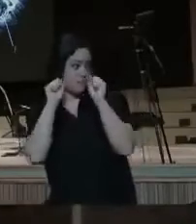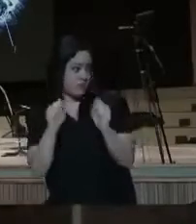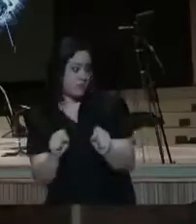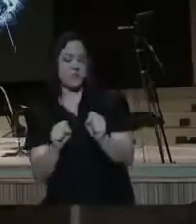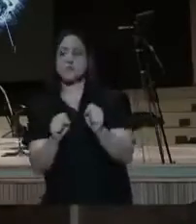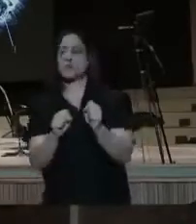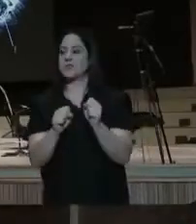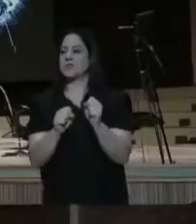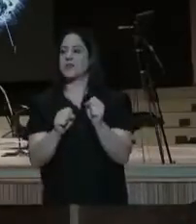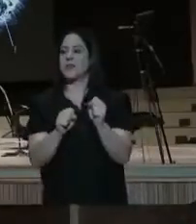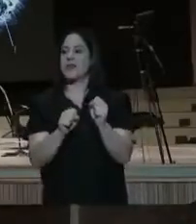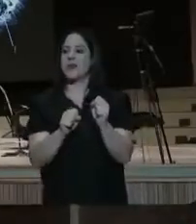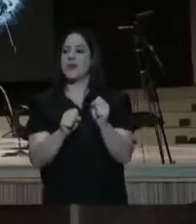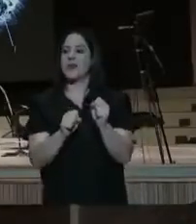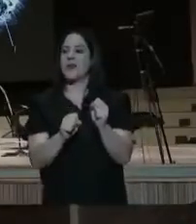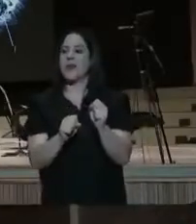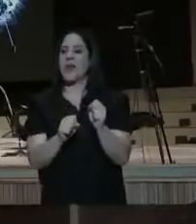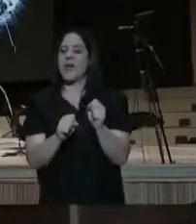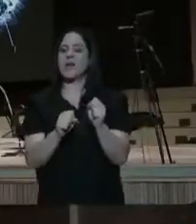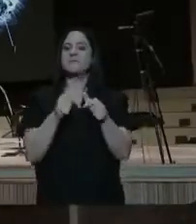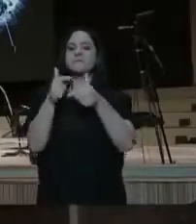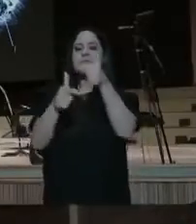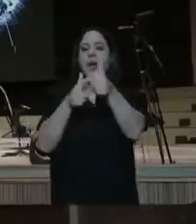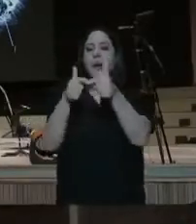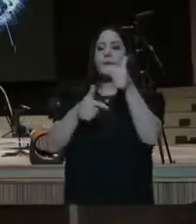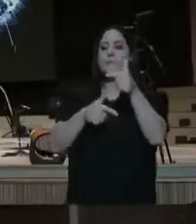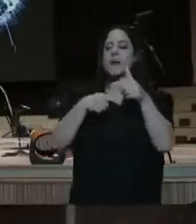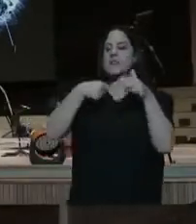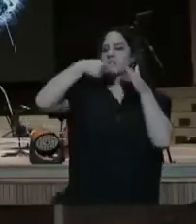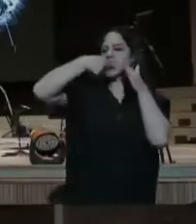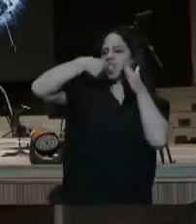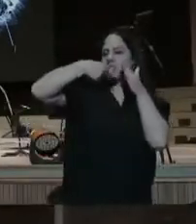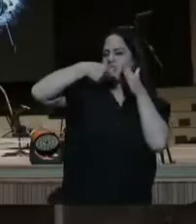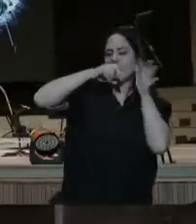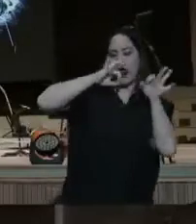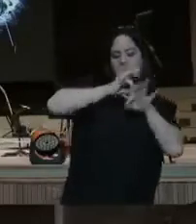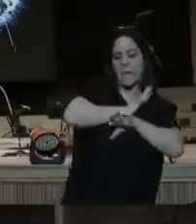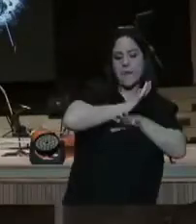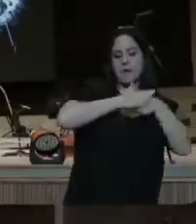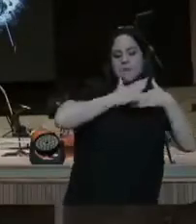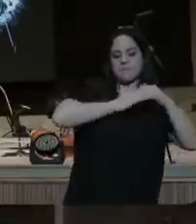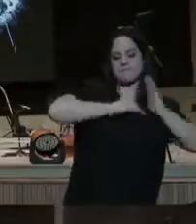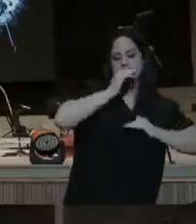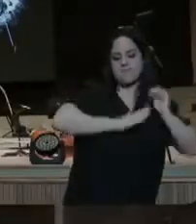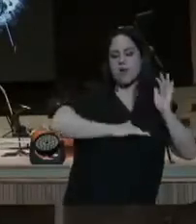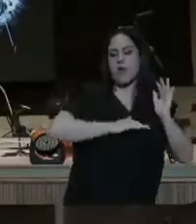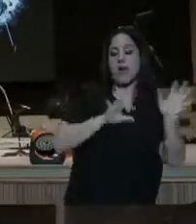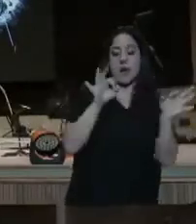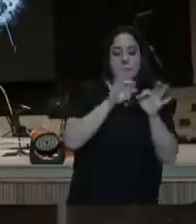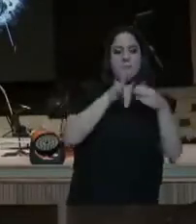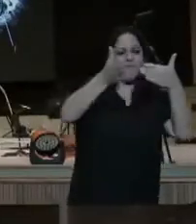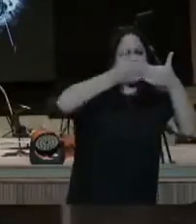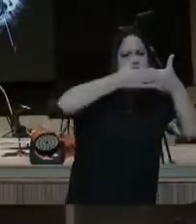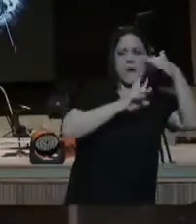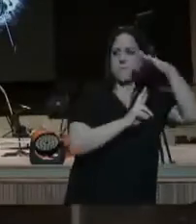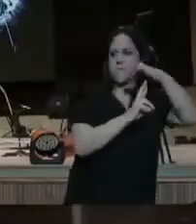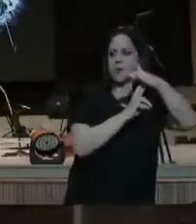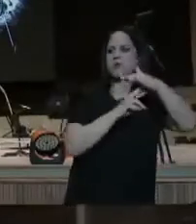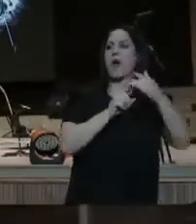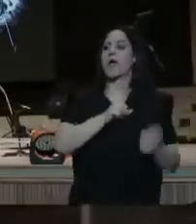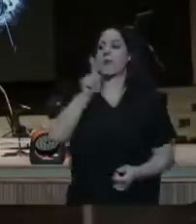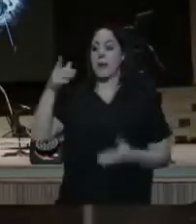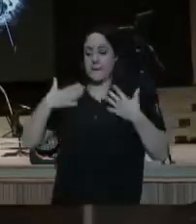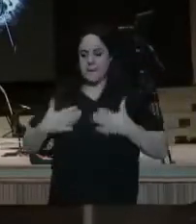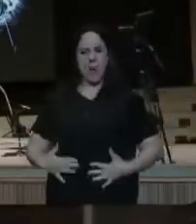seu tempo de trabalho na cadeira de dentista ea praça com a caixa de som ainda vestido de branco para